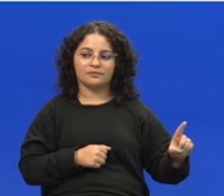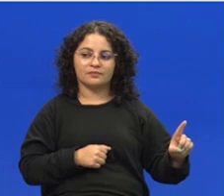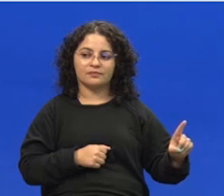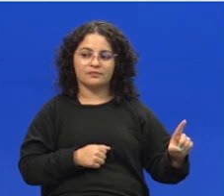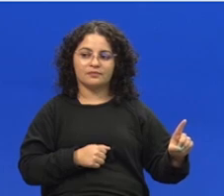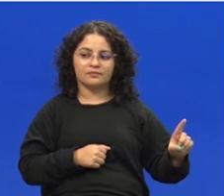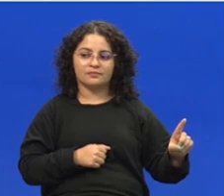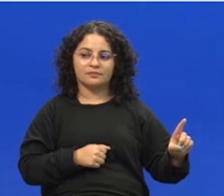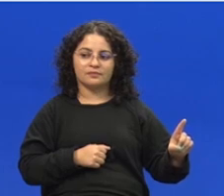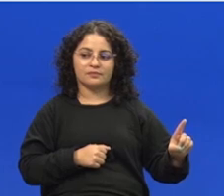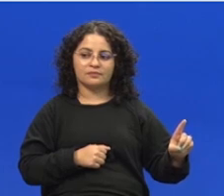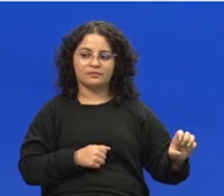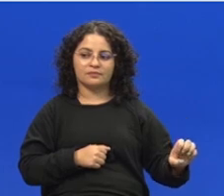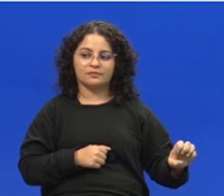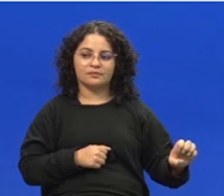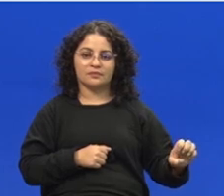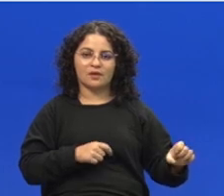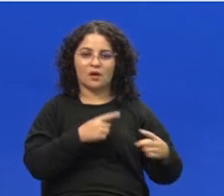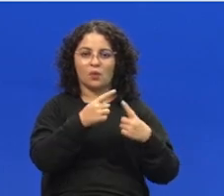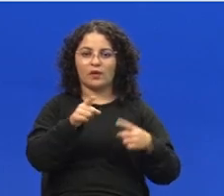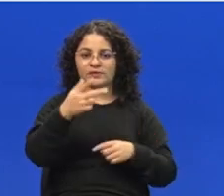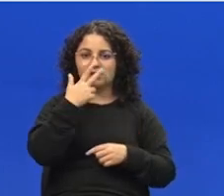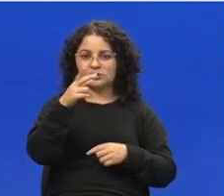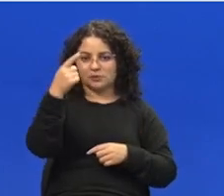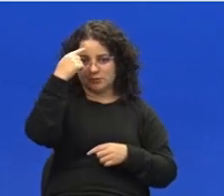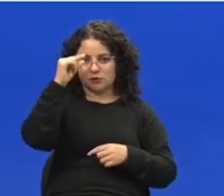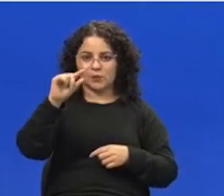D, osteomielite, alternativa E,